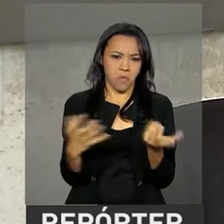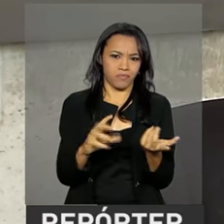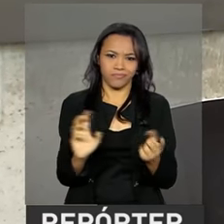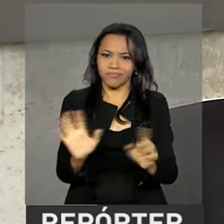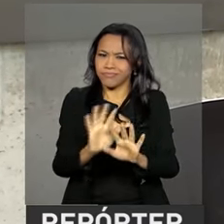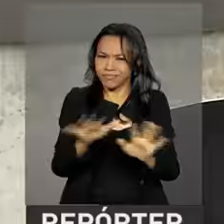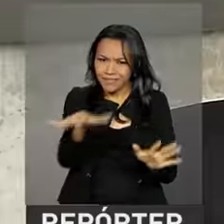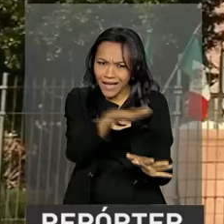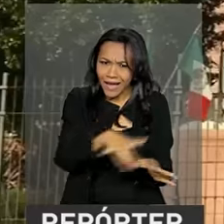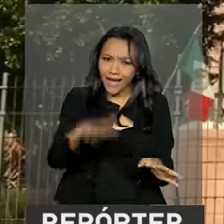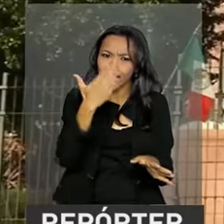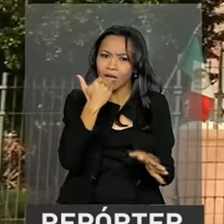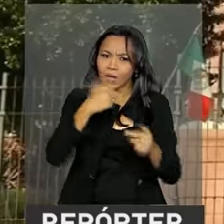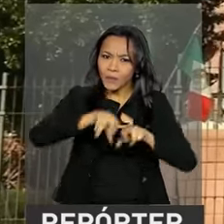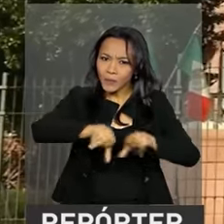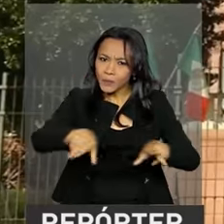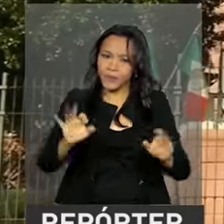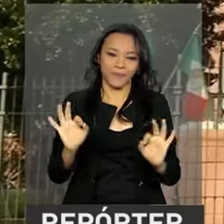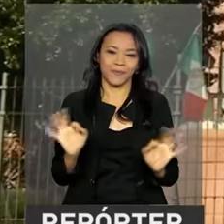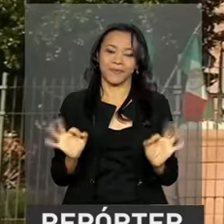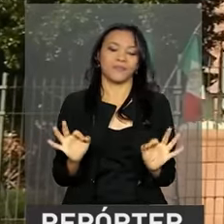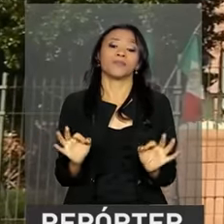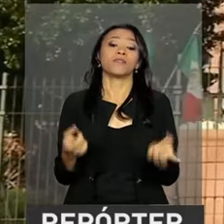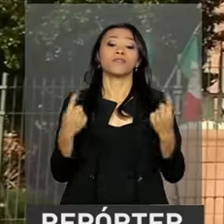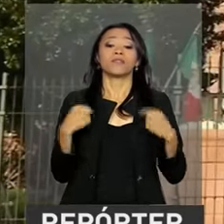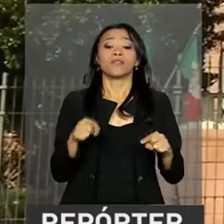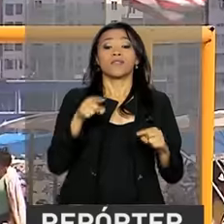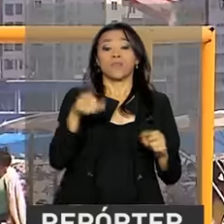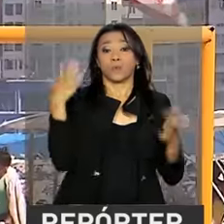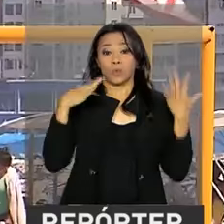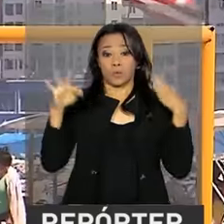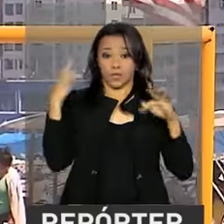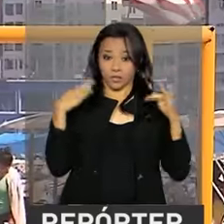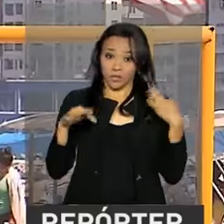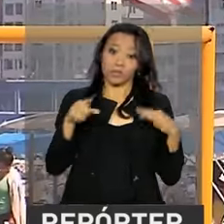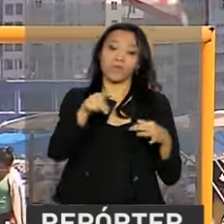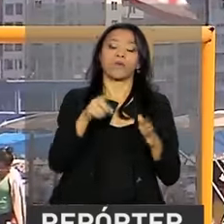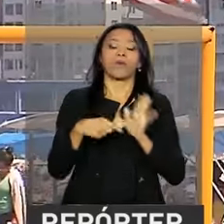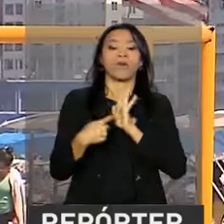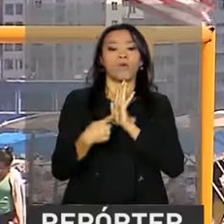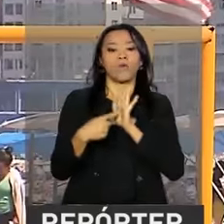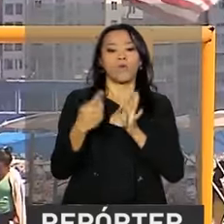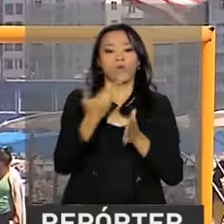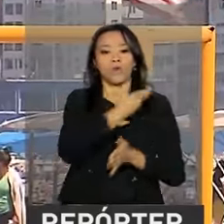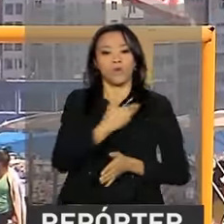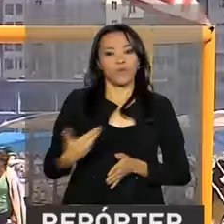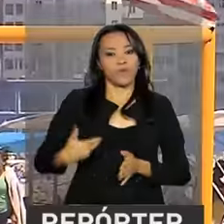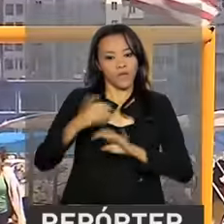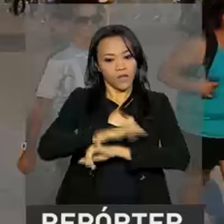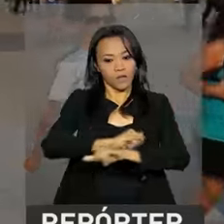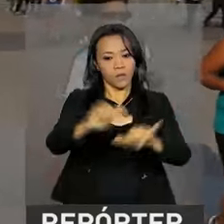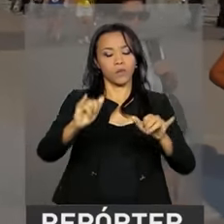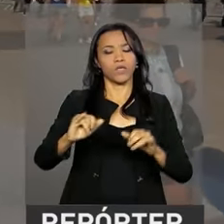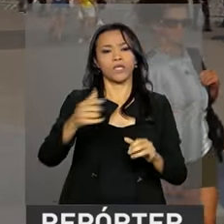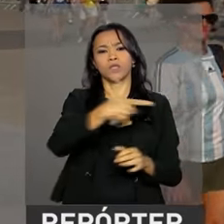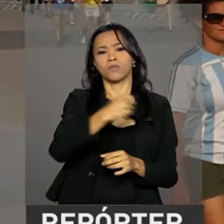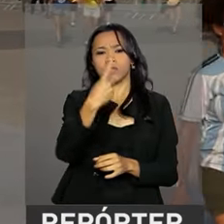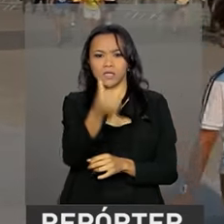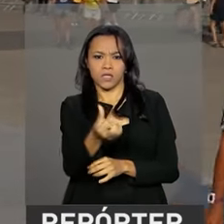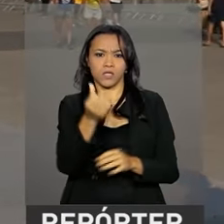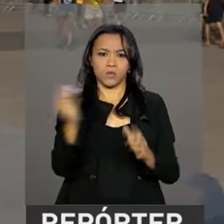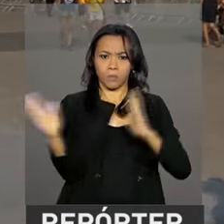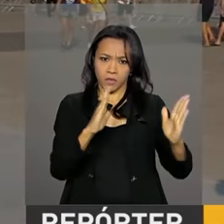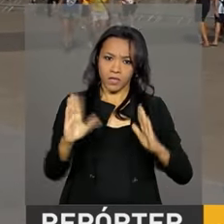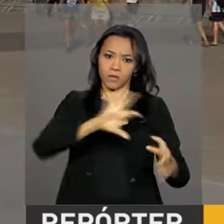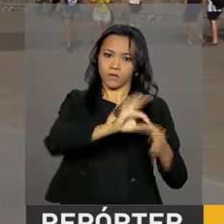respeito à parte da culinária. No turismo, dados do governo brasileiro mostram que em 2016, ano das Olimpíadas, mais de